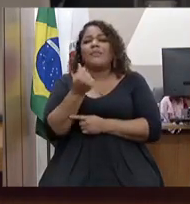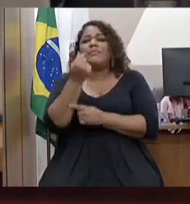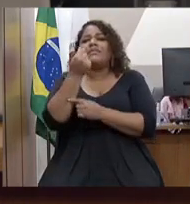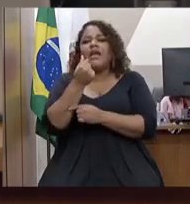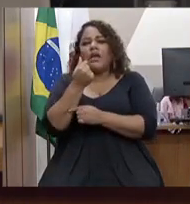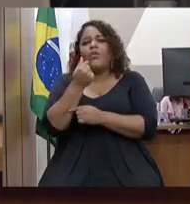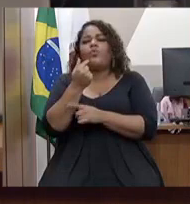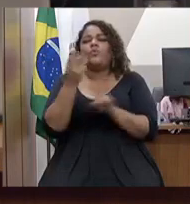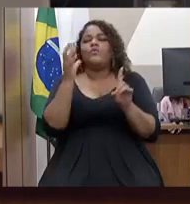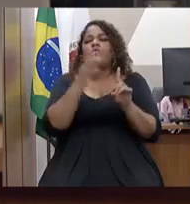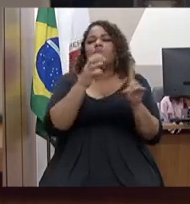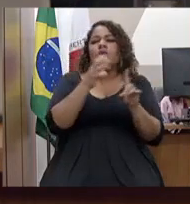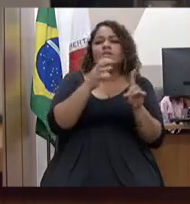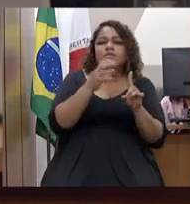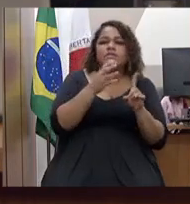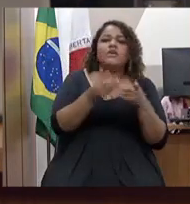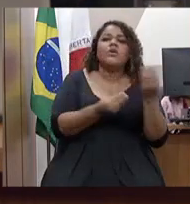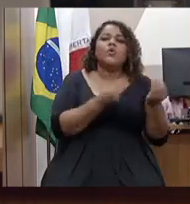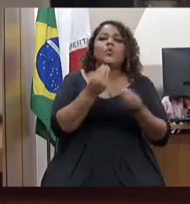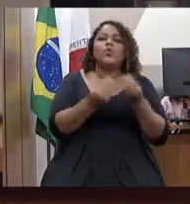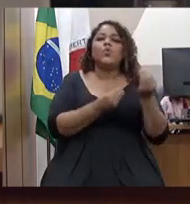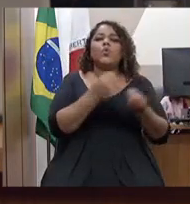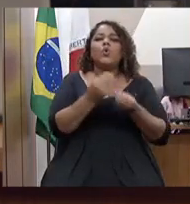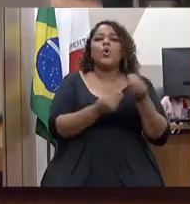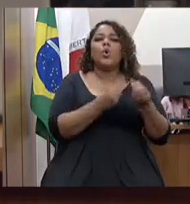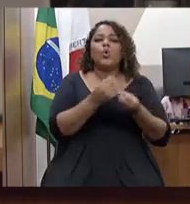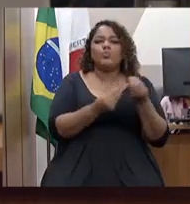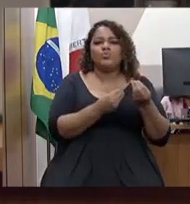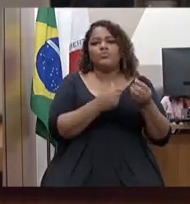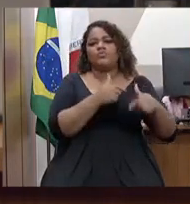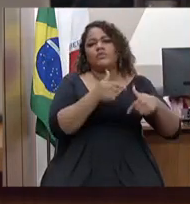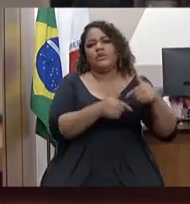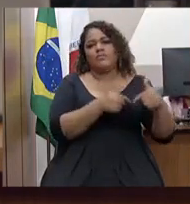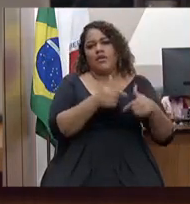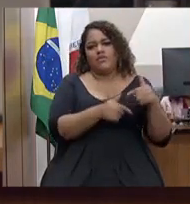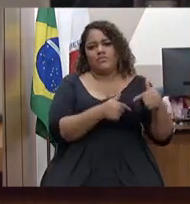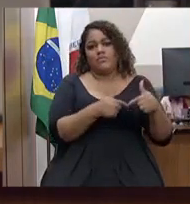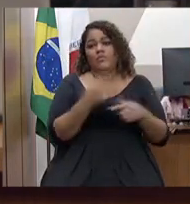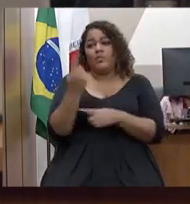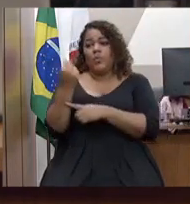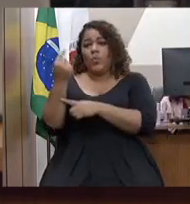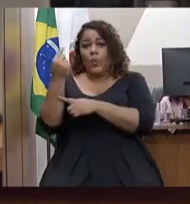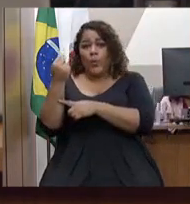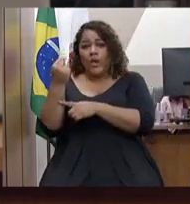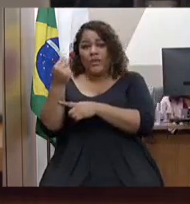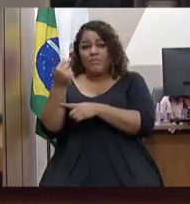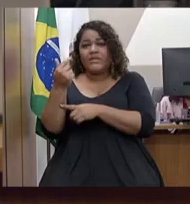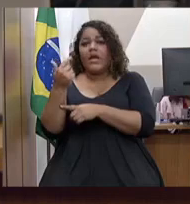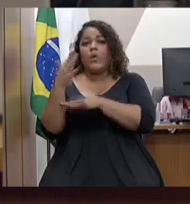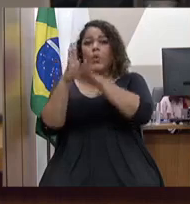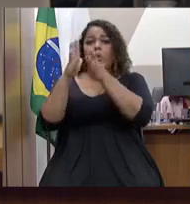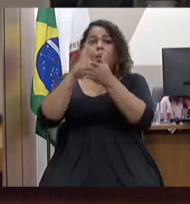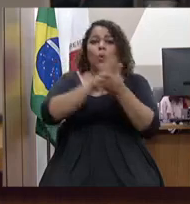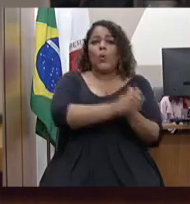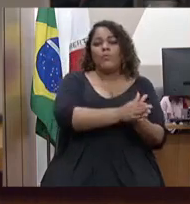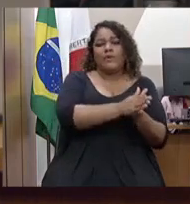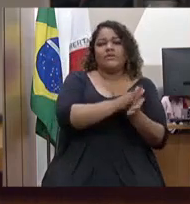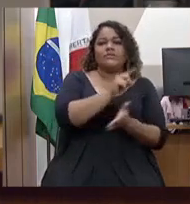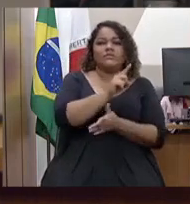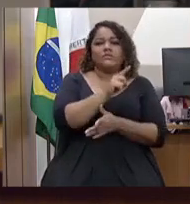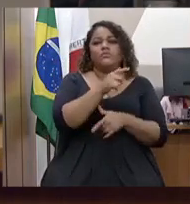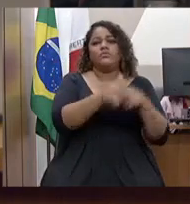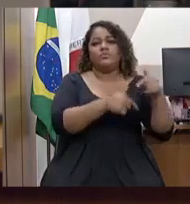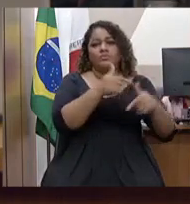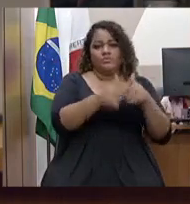eu acho que a interação do Capital em cima do proletariado foi aquilo se discutir a 30 40 anos